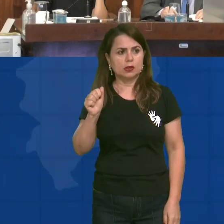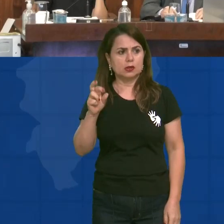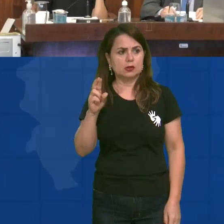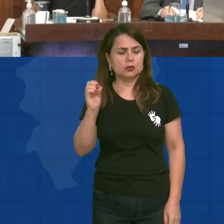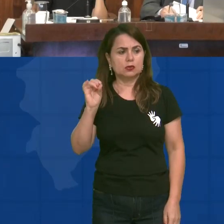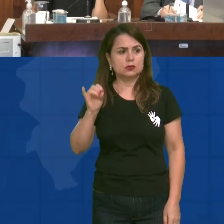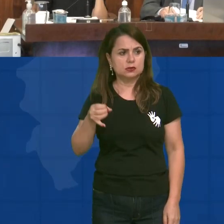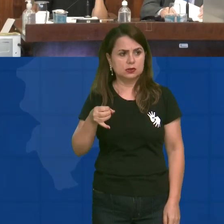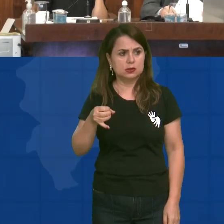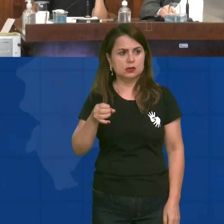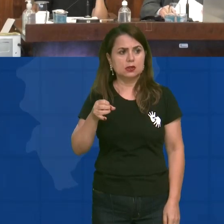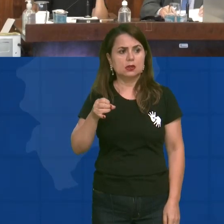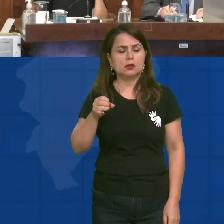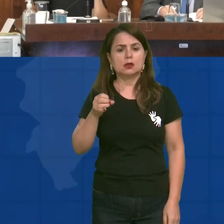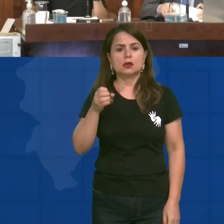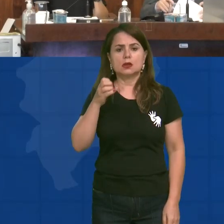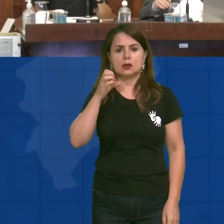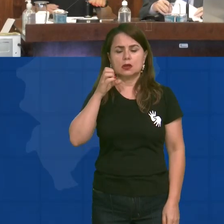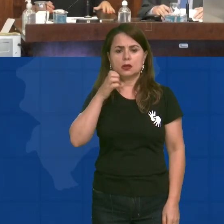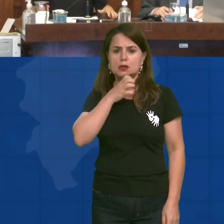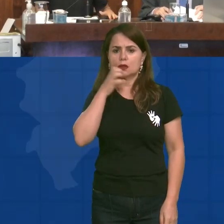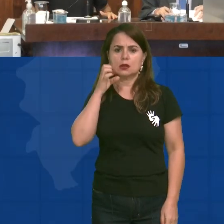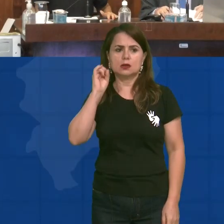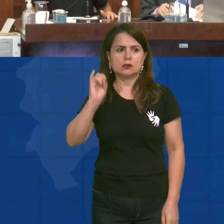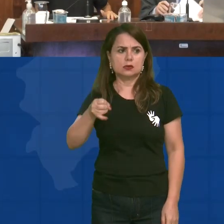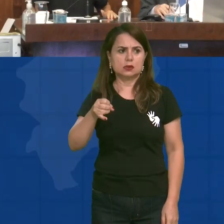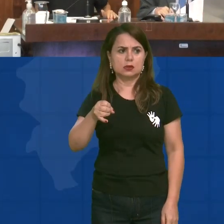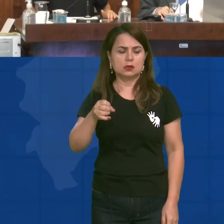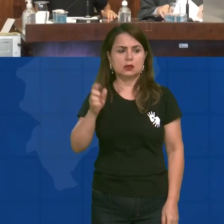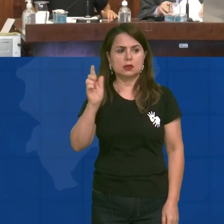vereador Dr Hélio Angélica sim Vereador